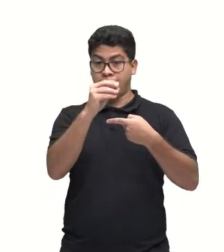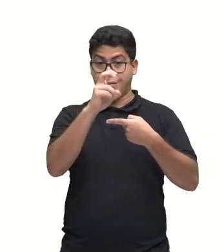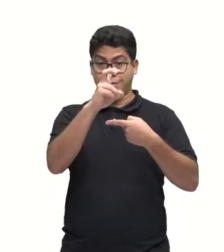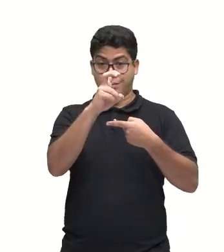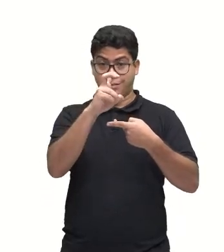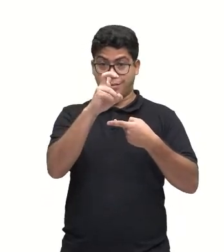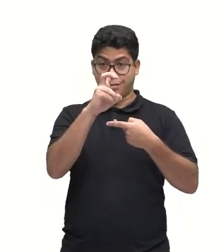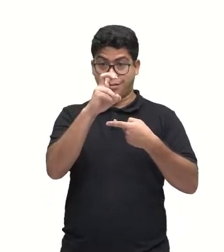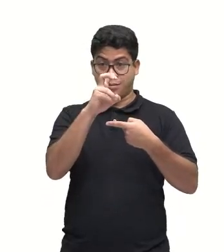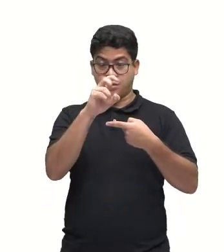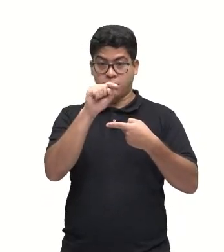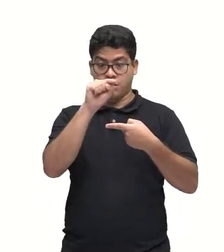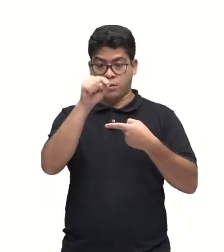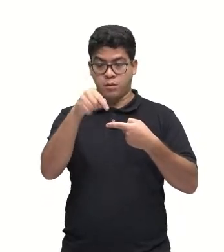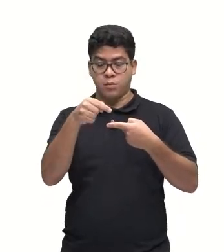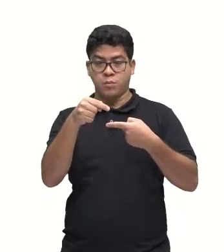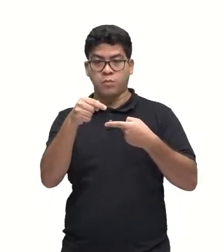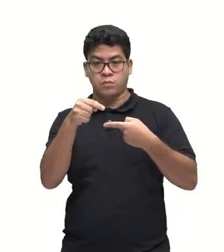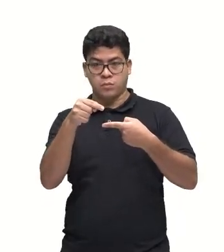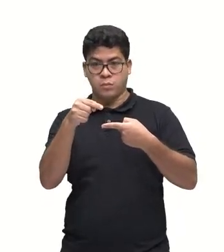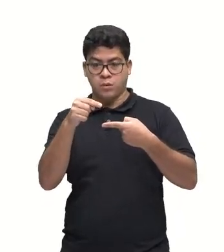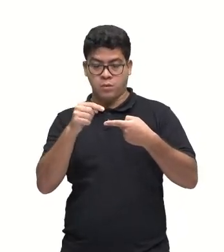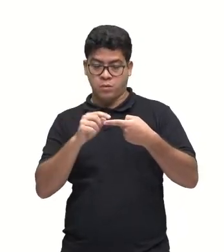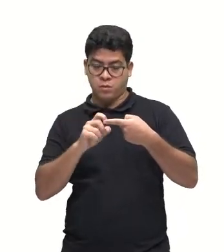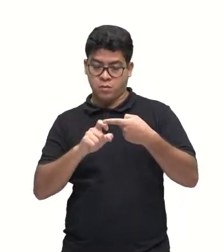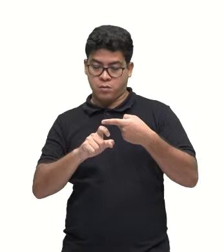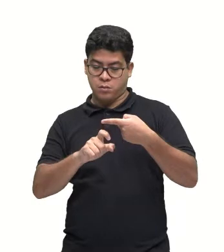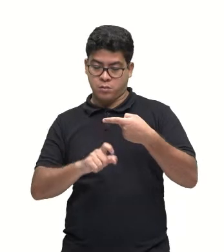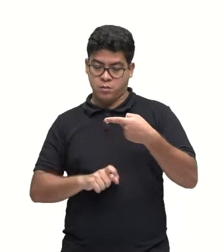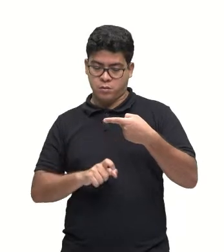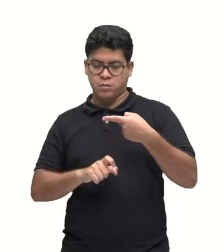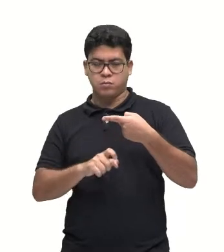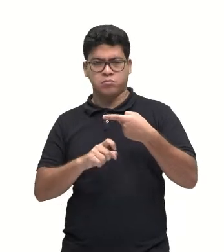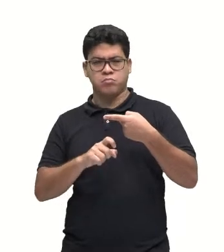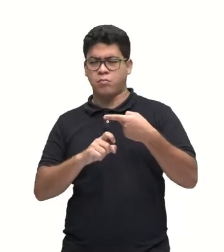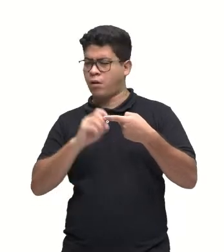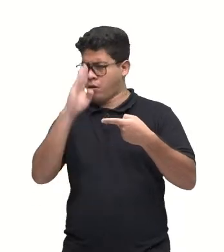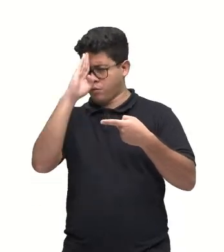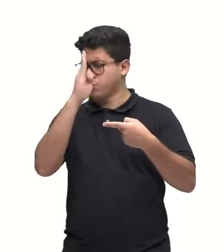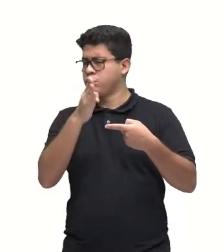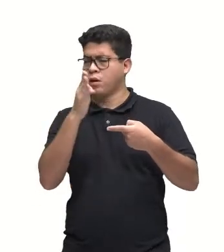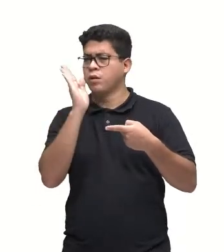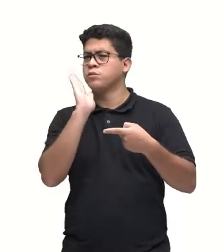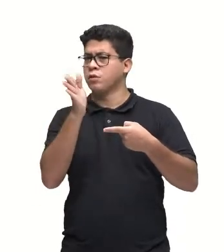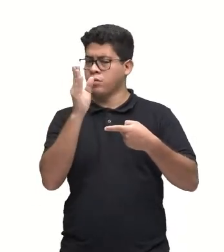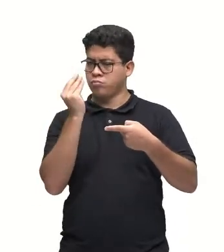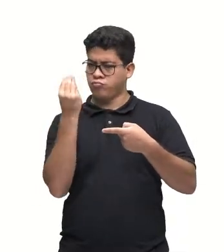R$5.000 e o X, não é verdade? Então, aqui direto a gente já põe ela como uma fração.